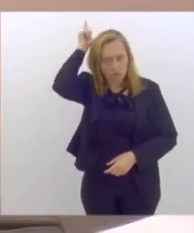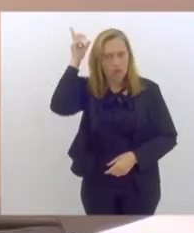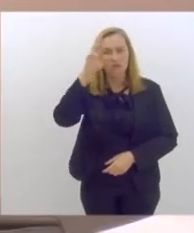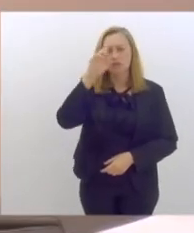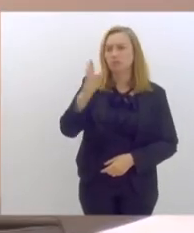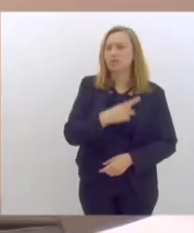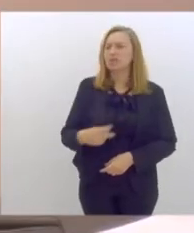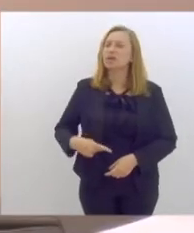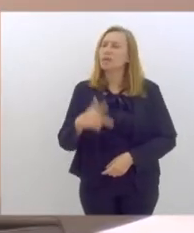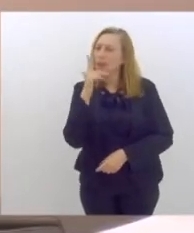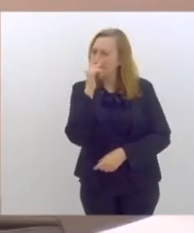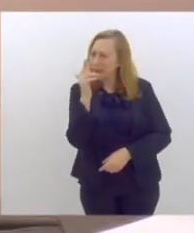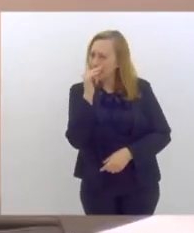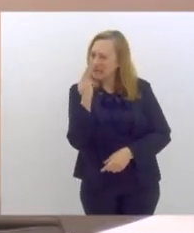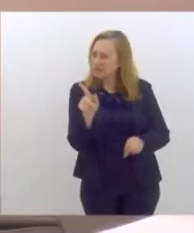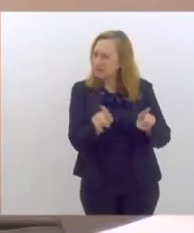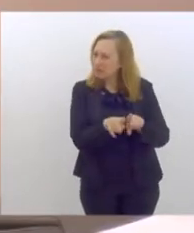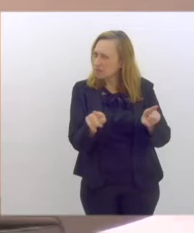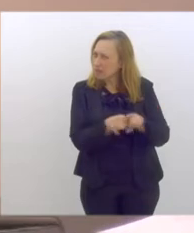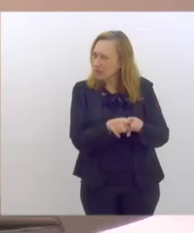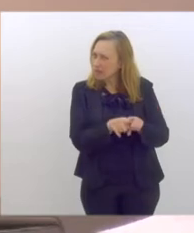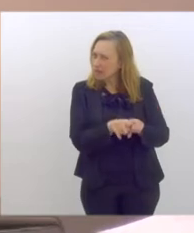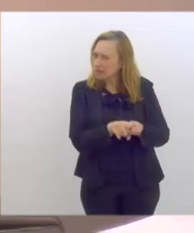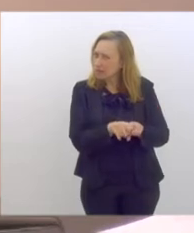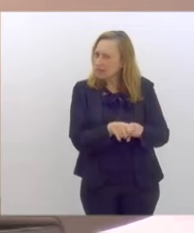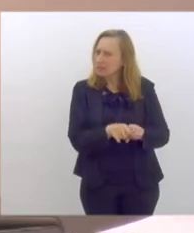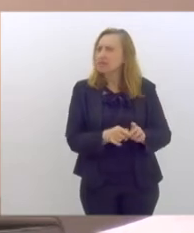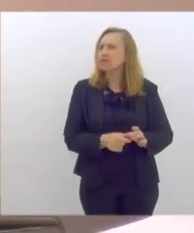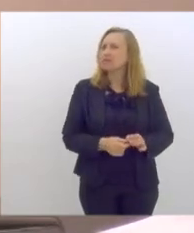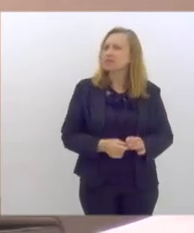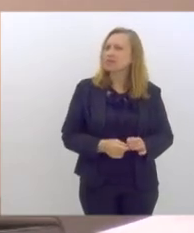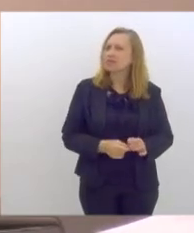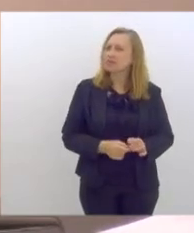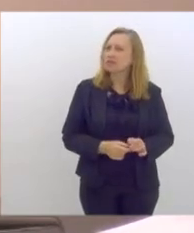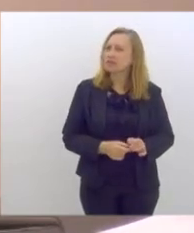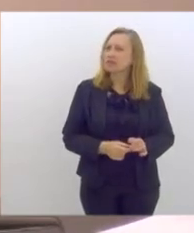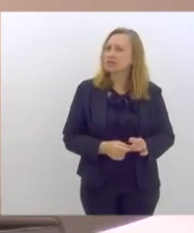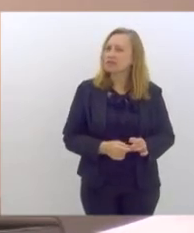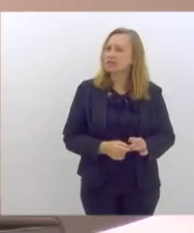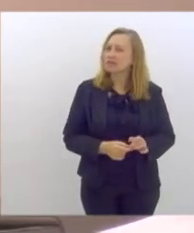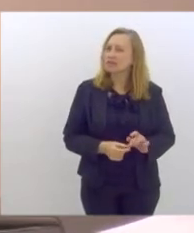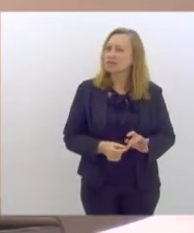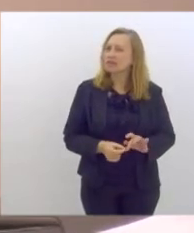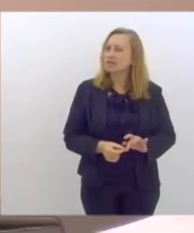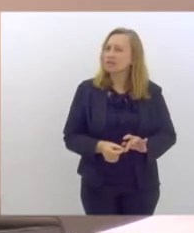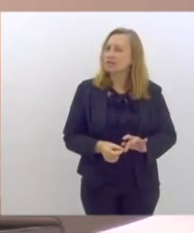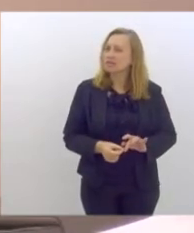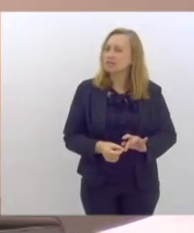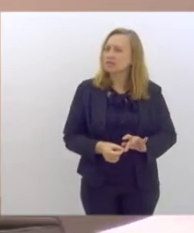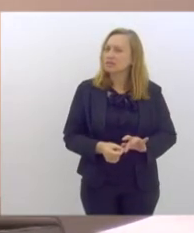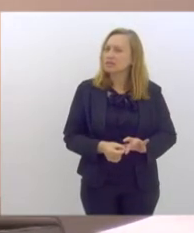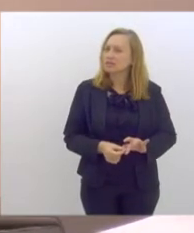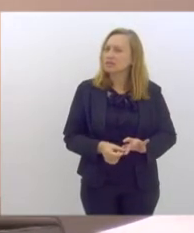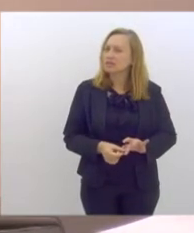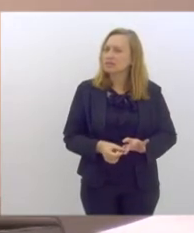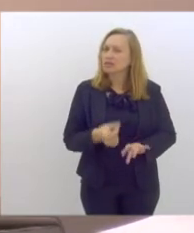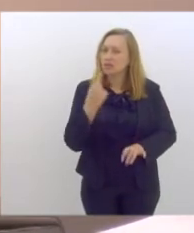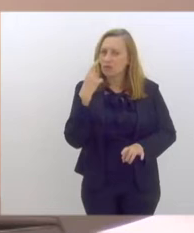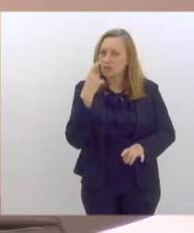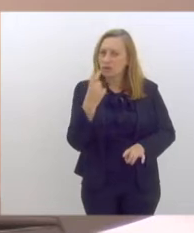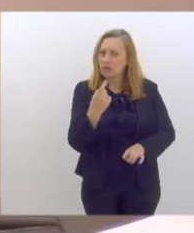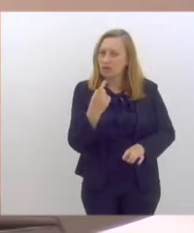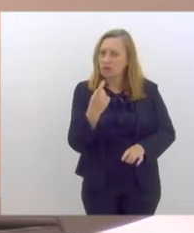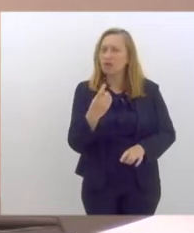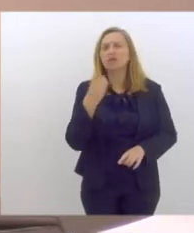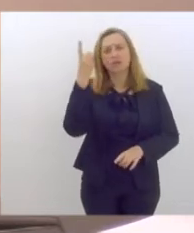me parece também tá normal me parece também na esteira do que colocou aqui o